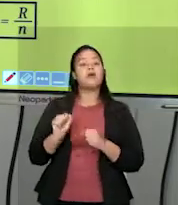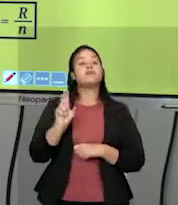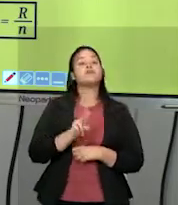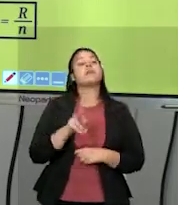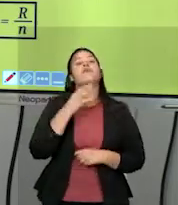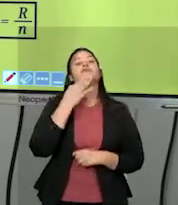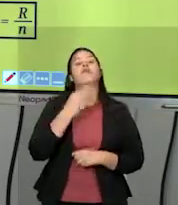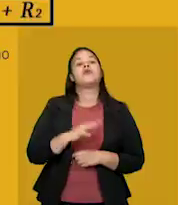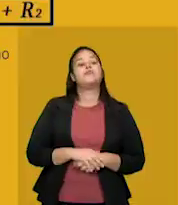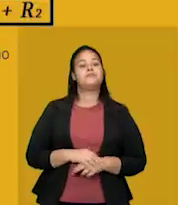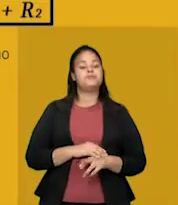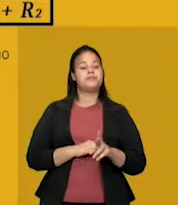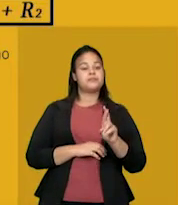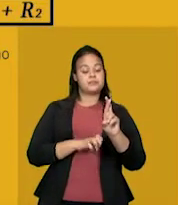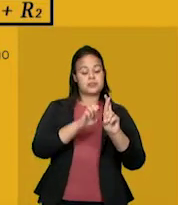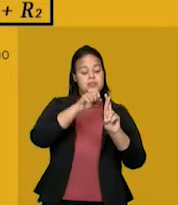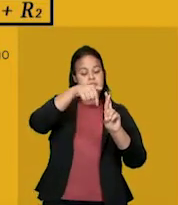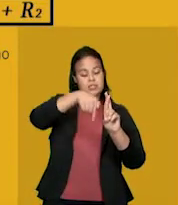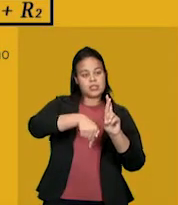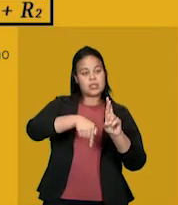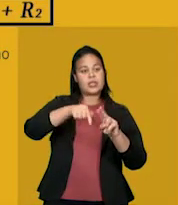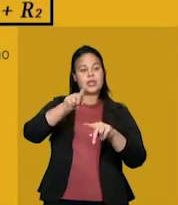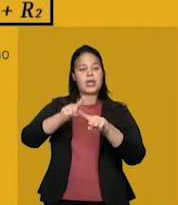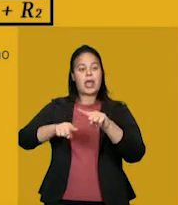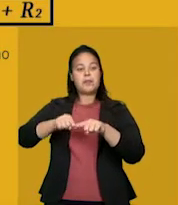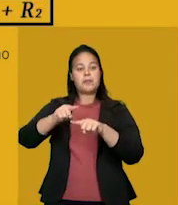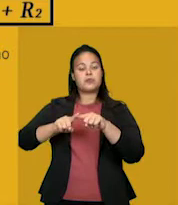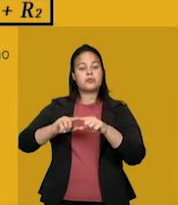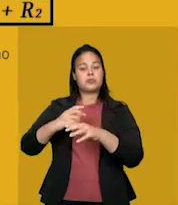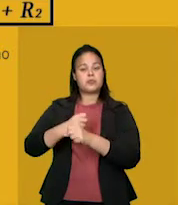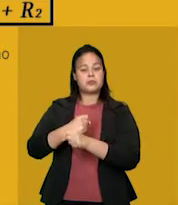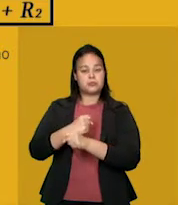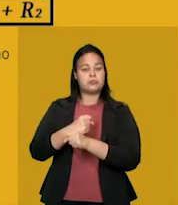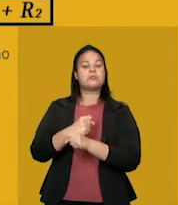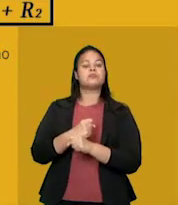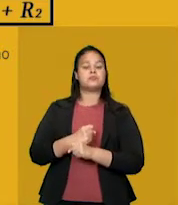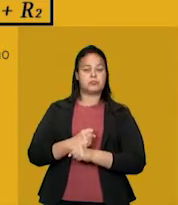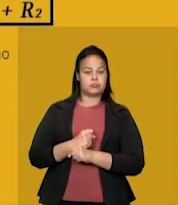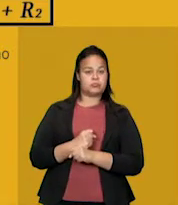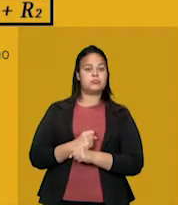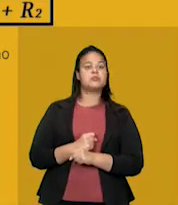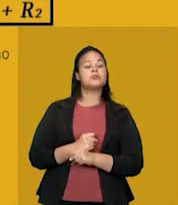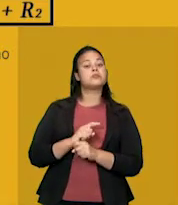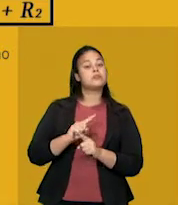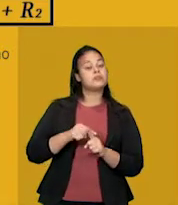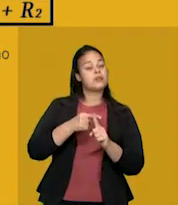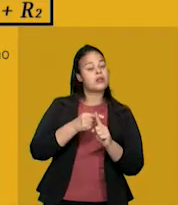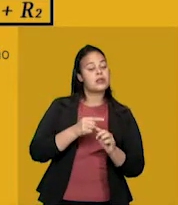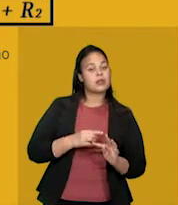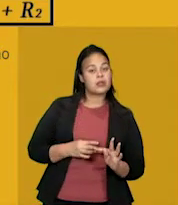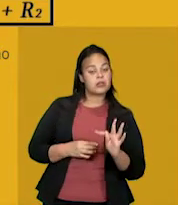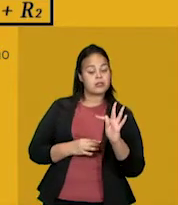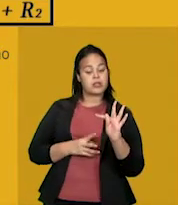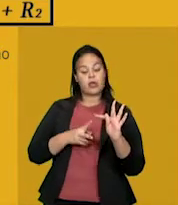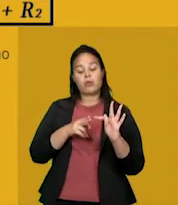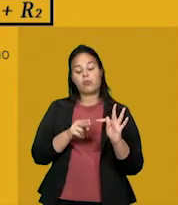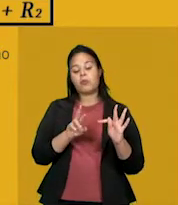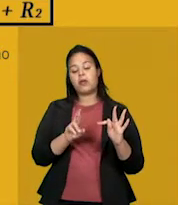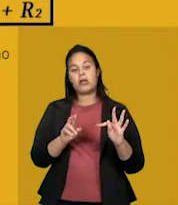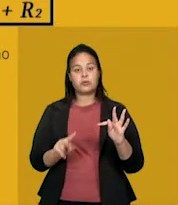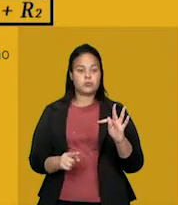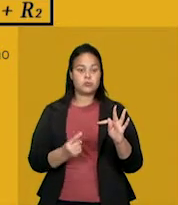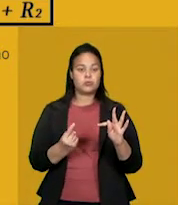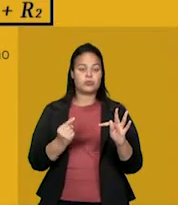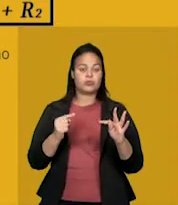utilizar REC é igual ao produto dividido pela soma, ou a resistência equivalente vai ser igual a R1